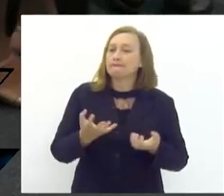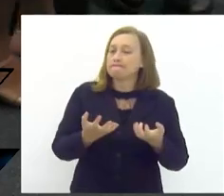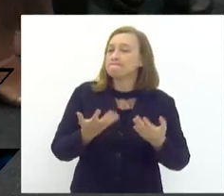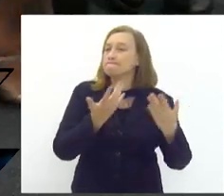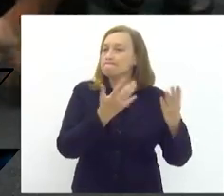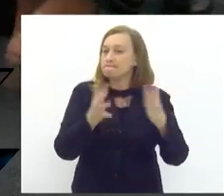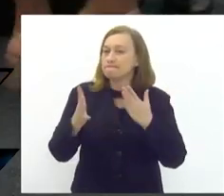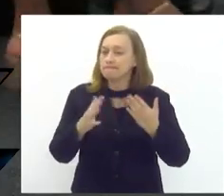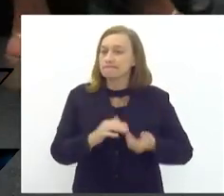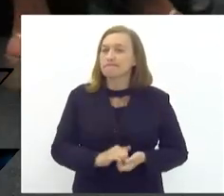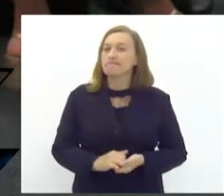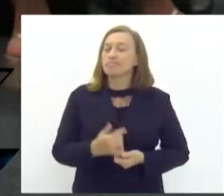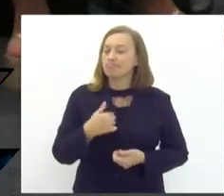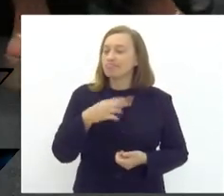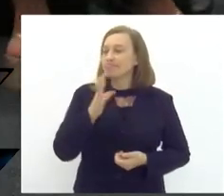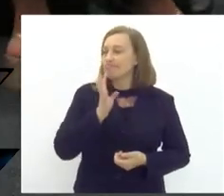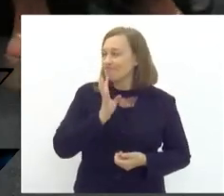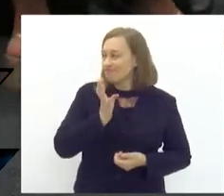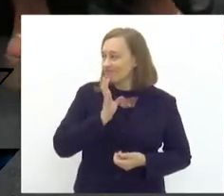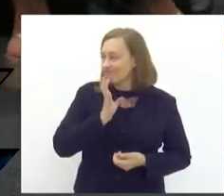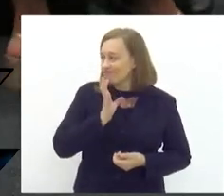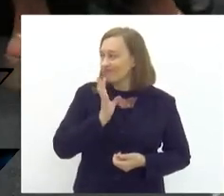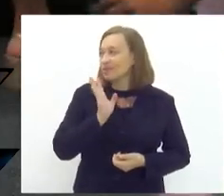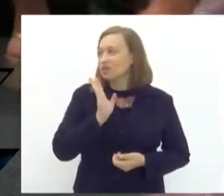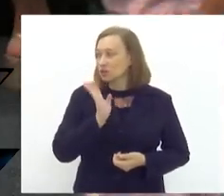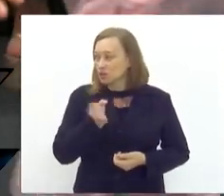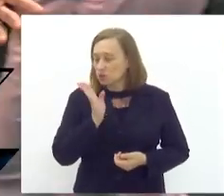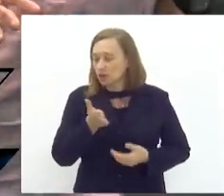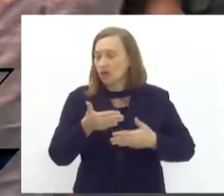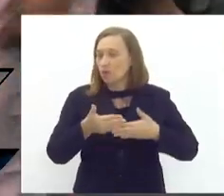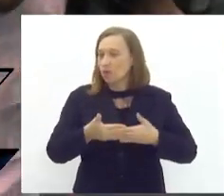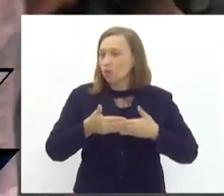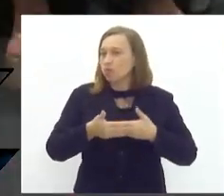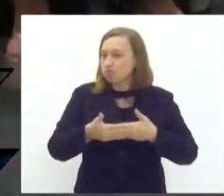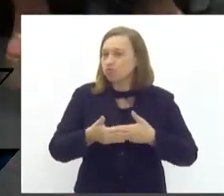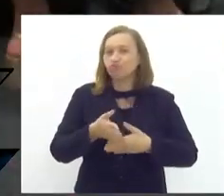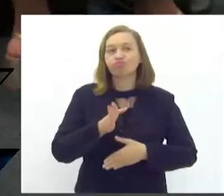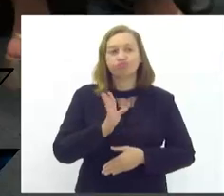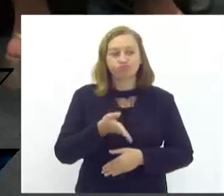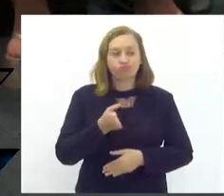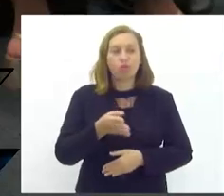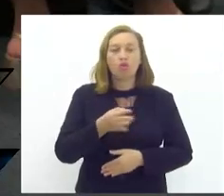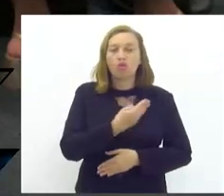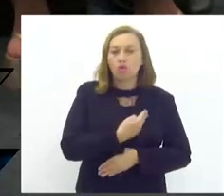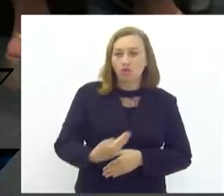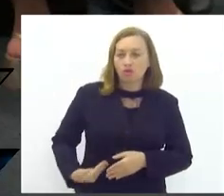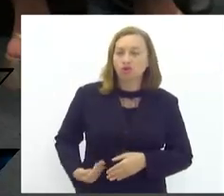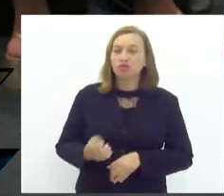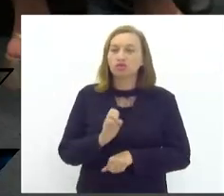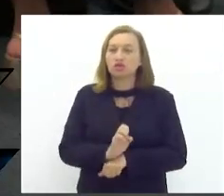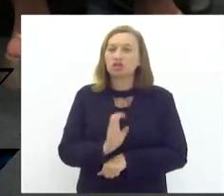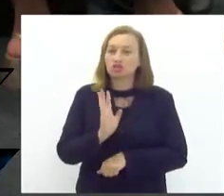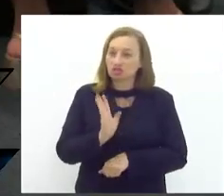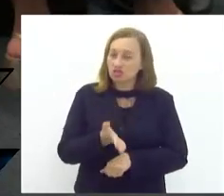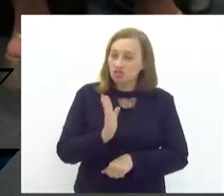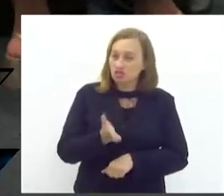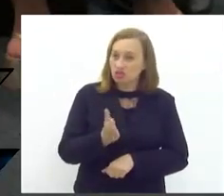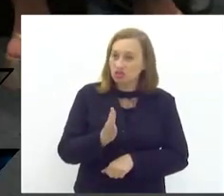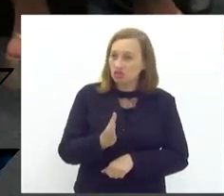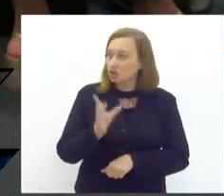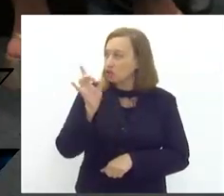parabenizar eu reconheço que já houve um avanço o governo do estado já fez bastante